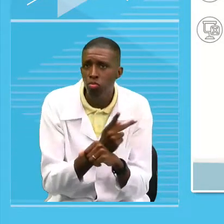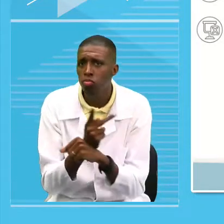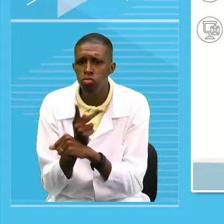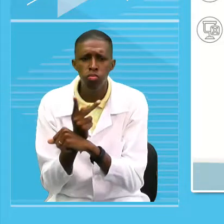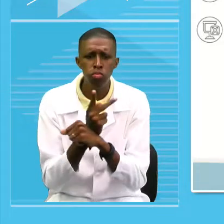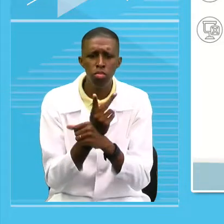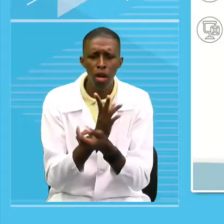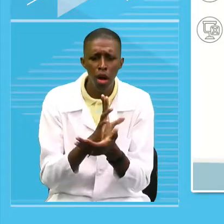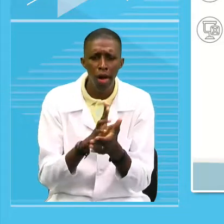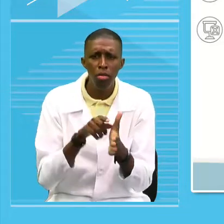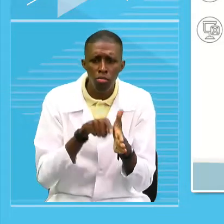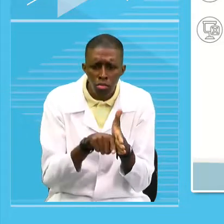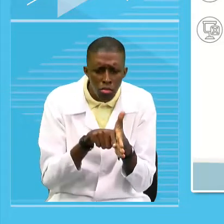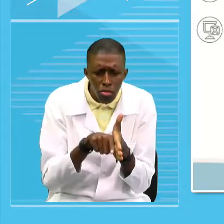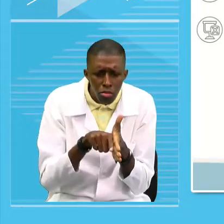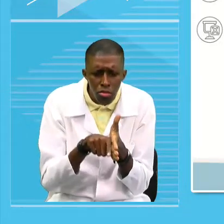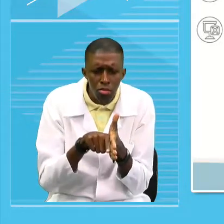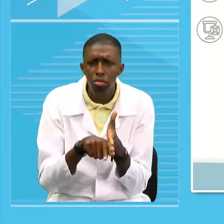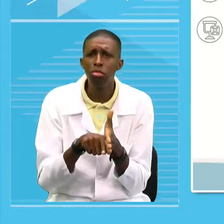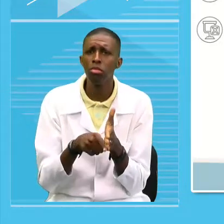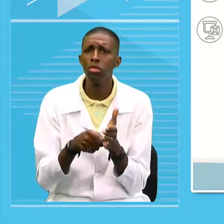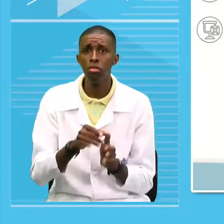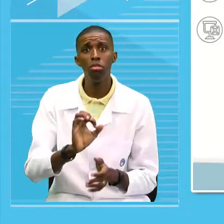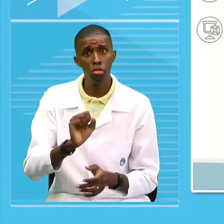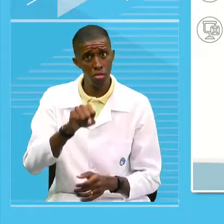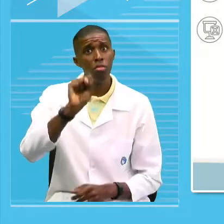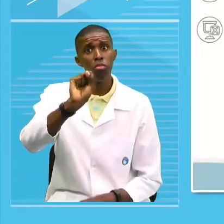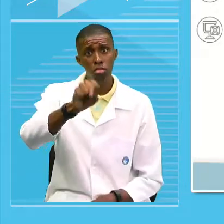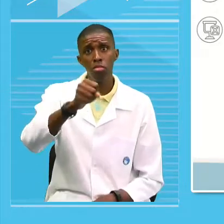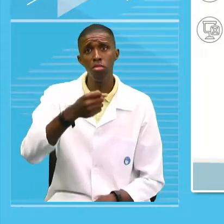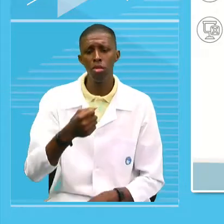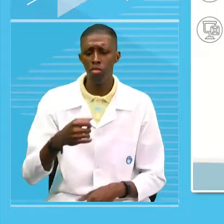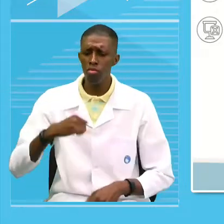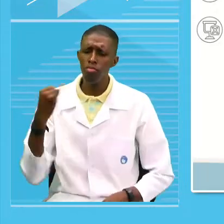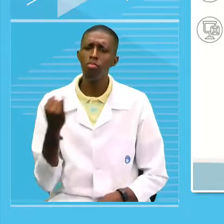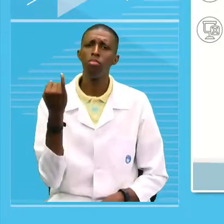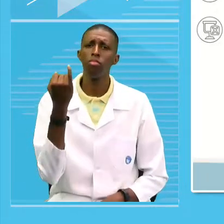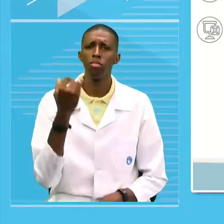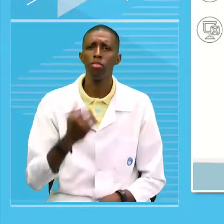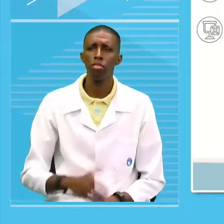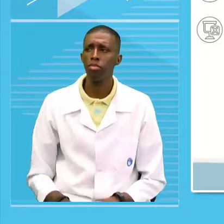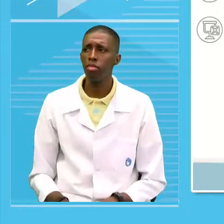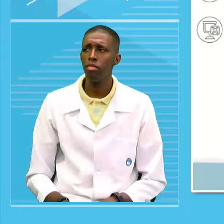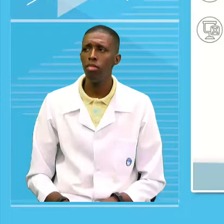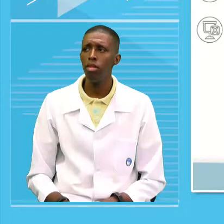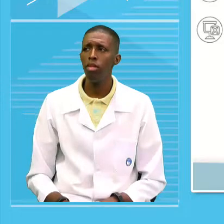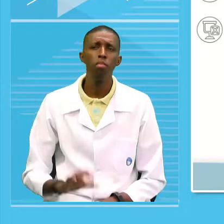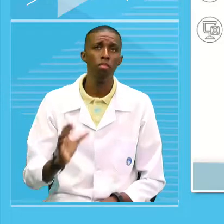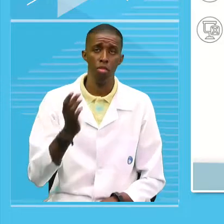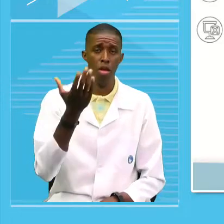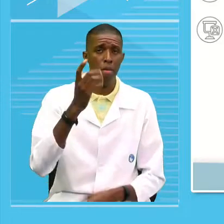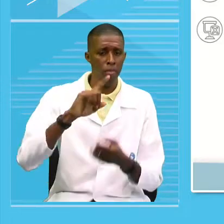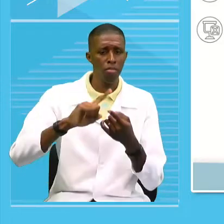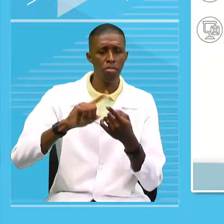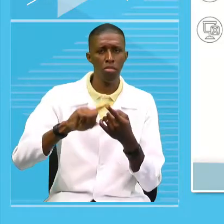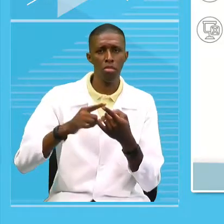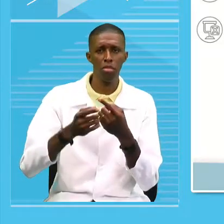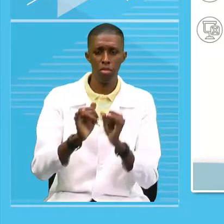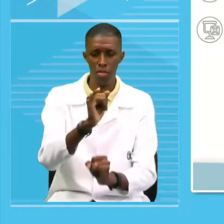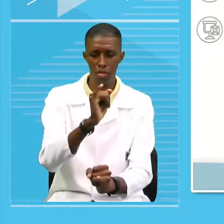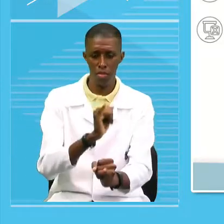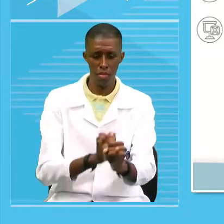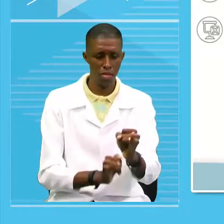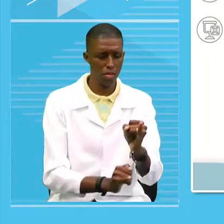fake News aquelas várias mensagens que são disparadas de uma forma automática chegar no meu WhatsApp